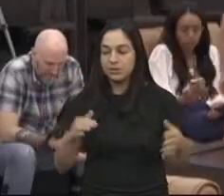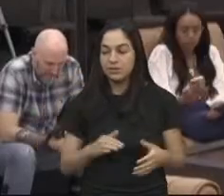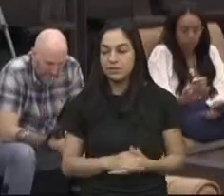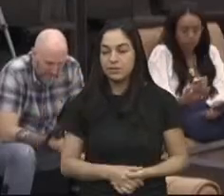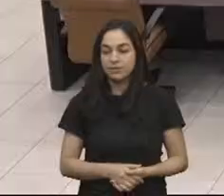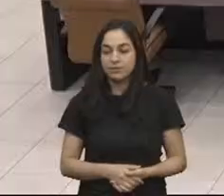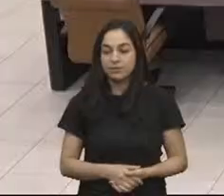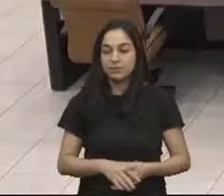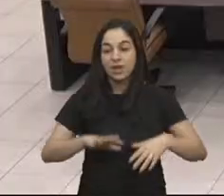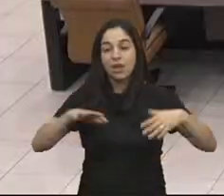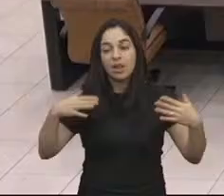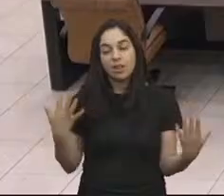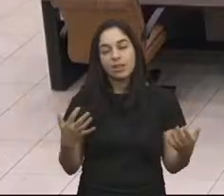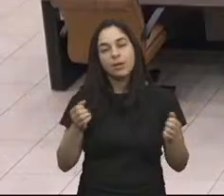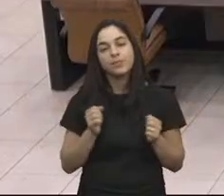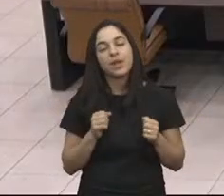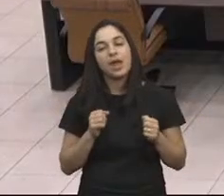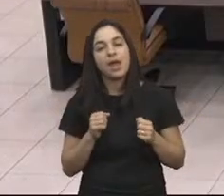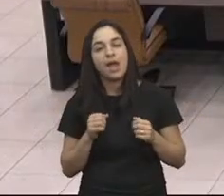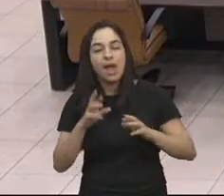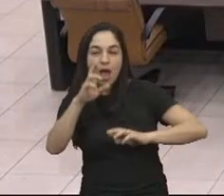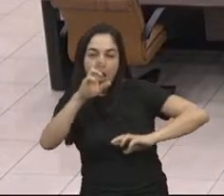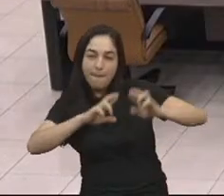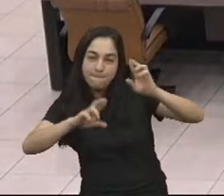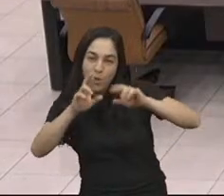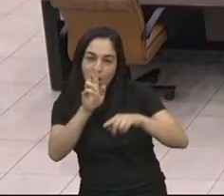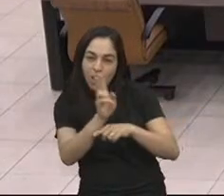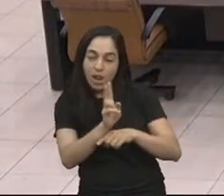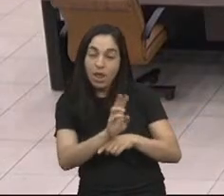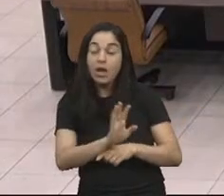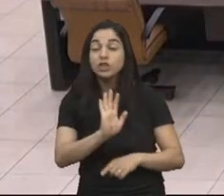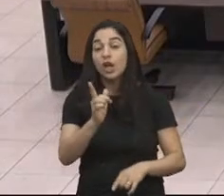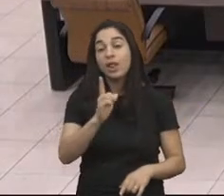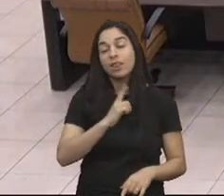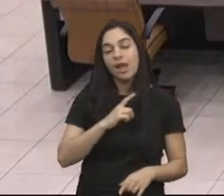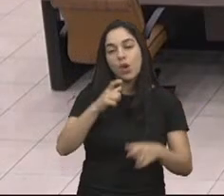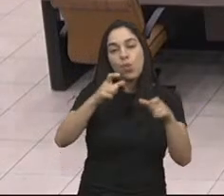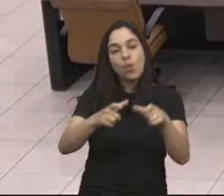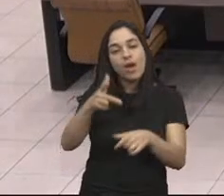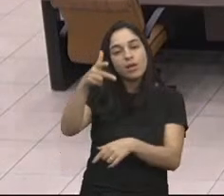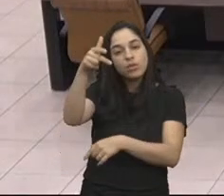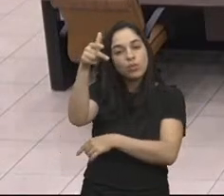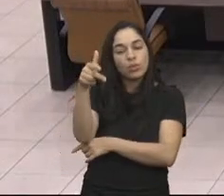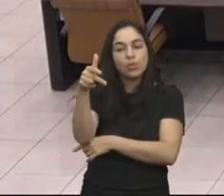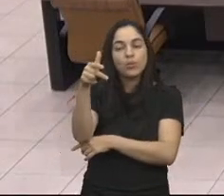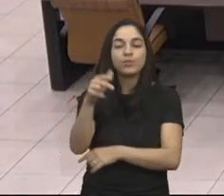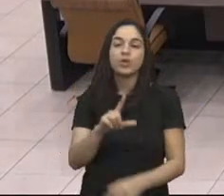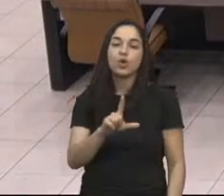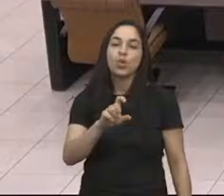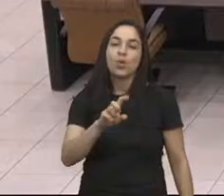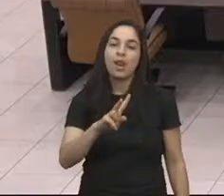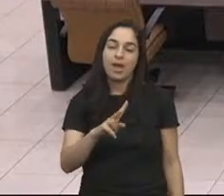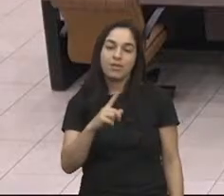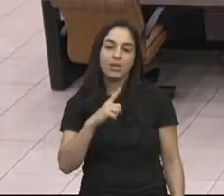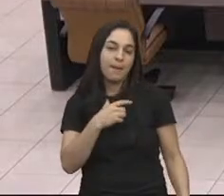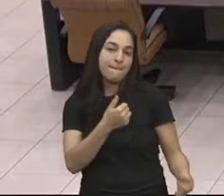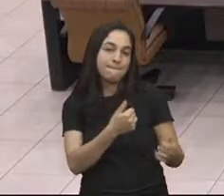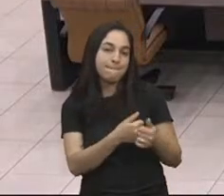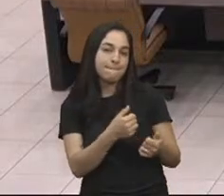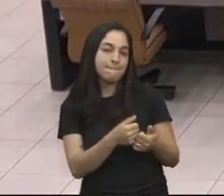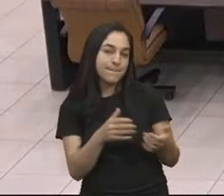Bom, vereador, sobre a questão de monitoramento, a gente tem alguns pontos em já há câmeras nas imediações do leve. Então, por exemplo, como